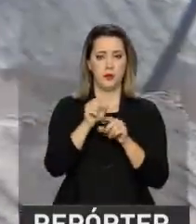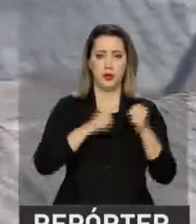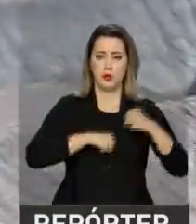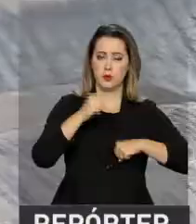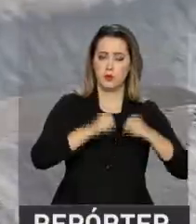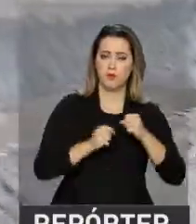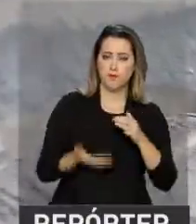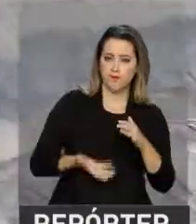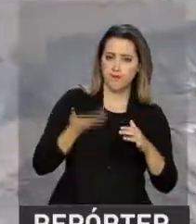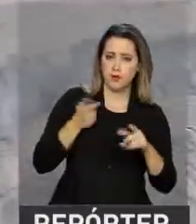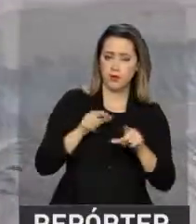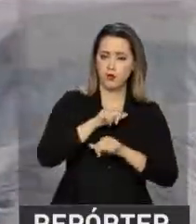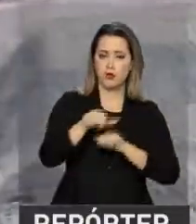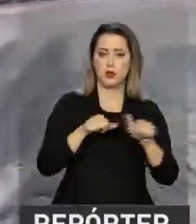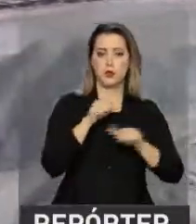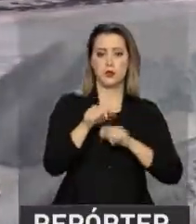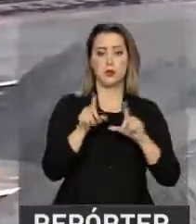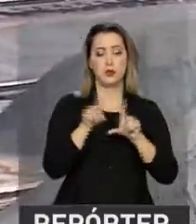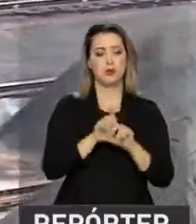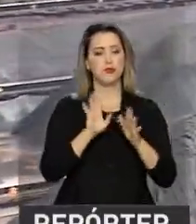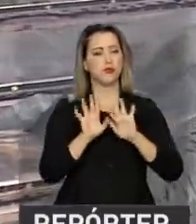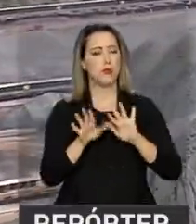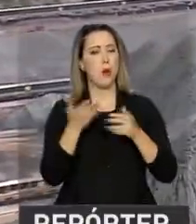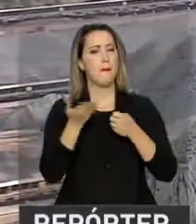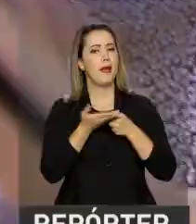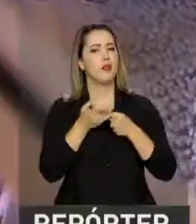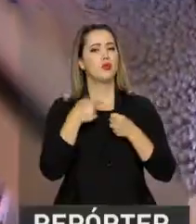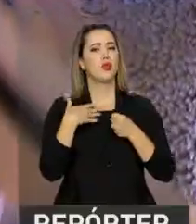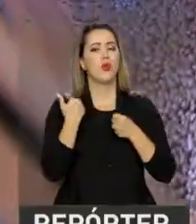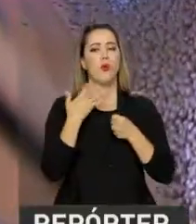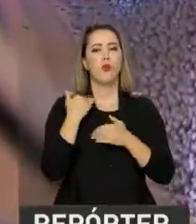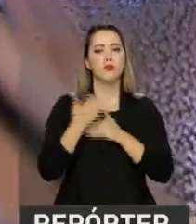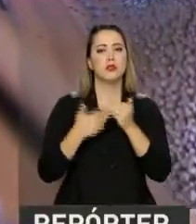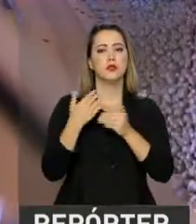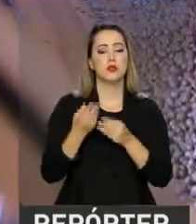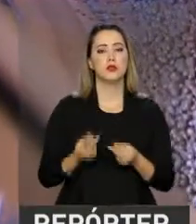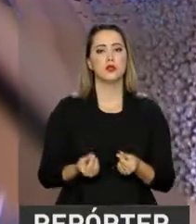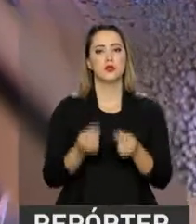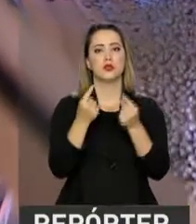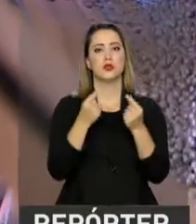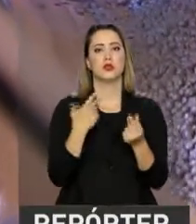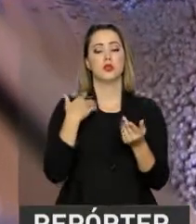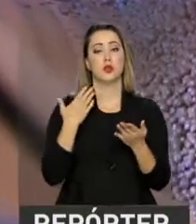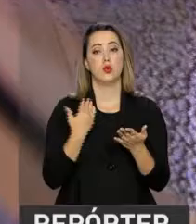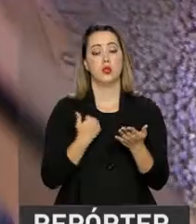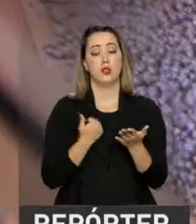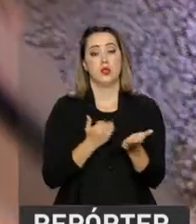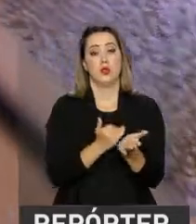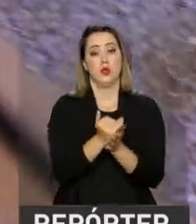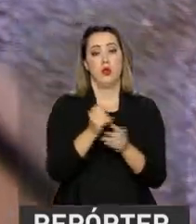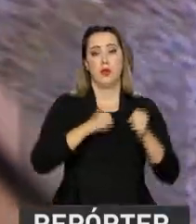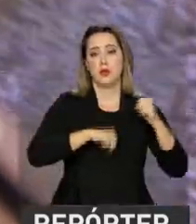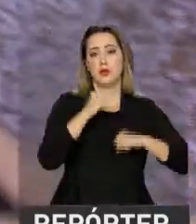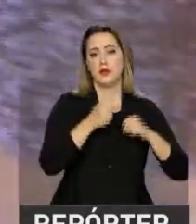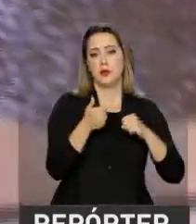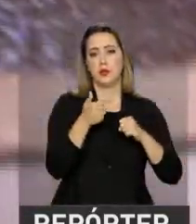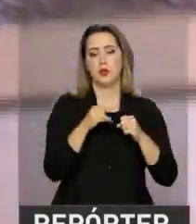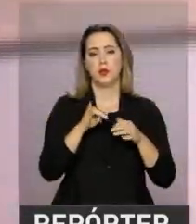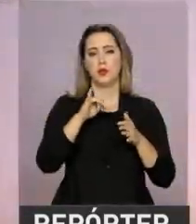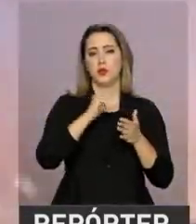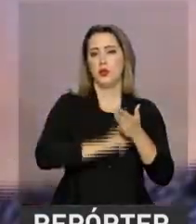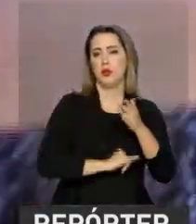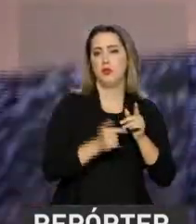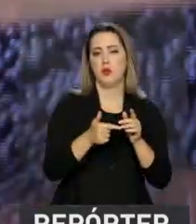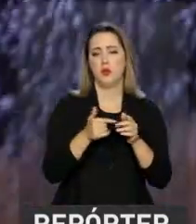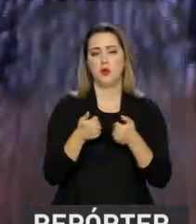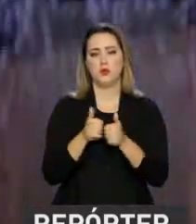extrativas transformação mede a evolução dos preços de produtos na porta de fábrica sem impostos e sem